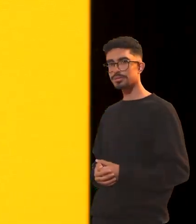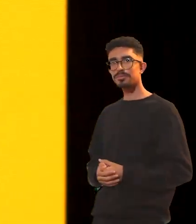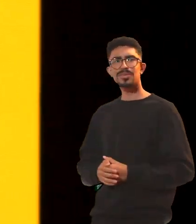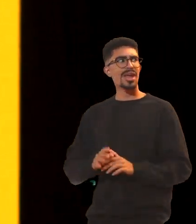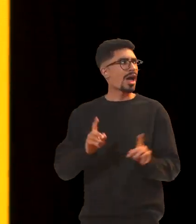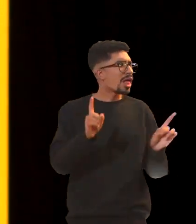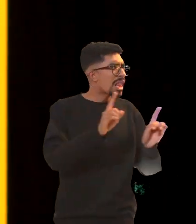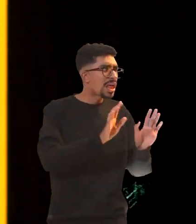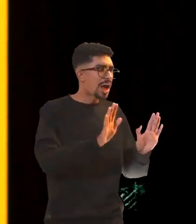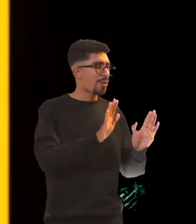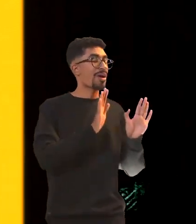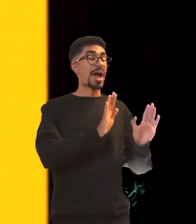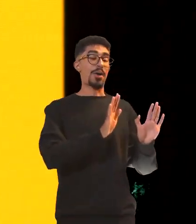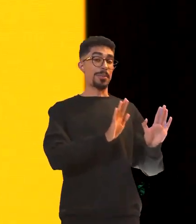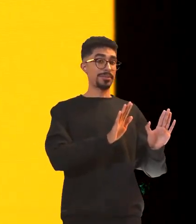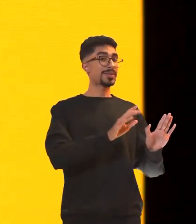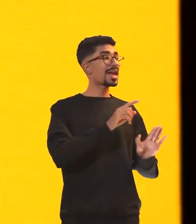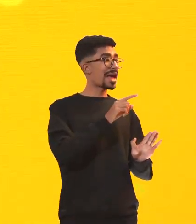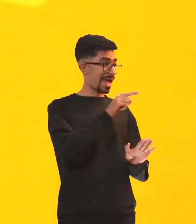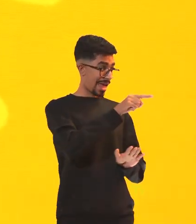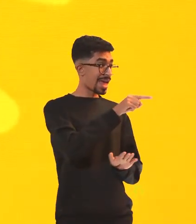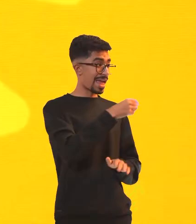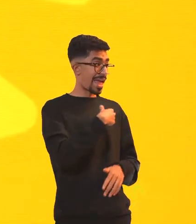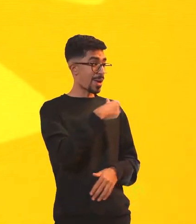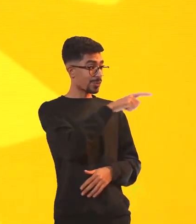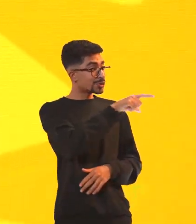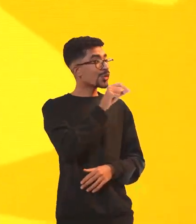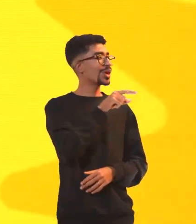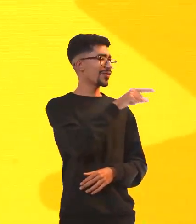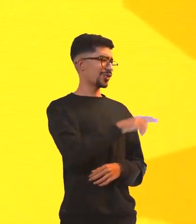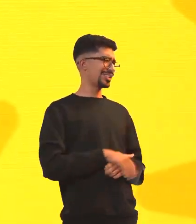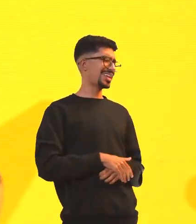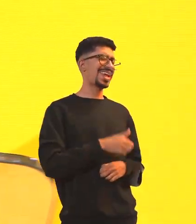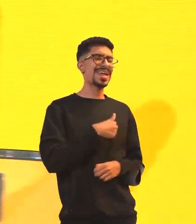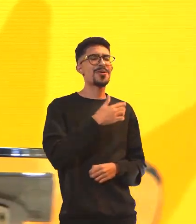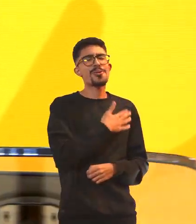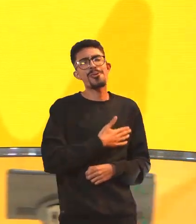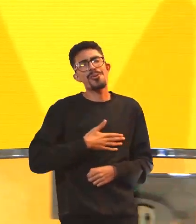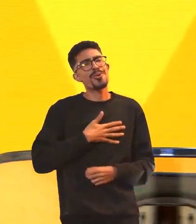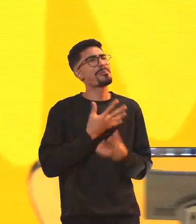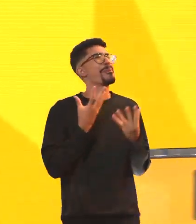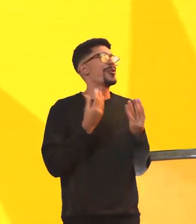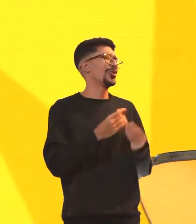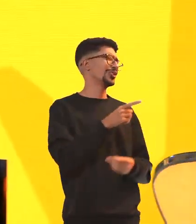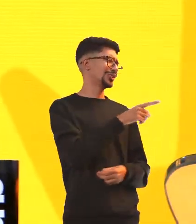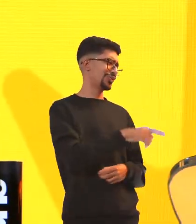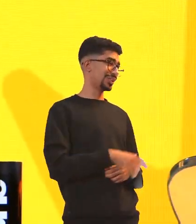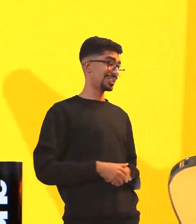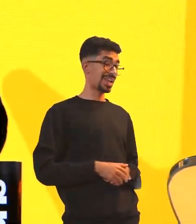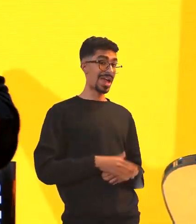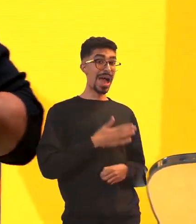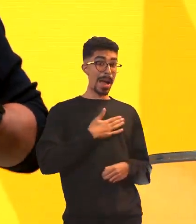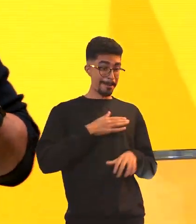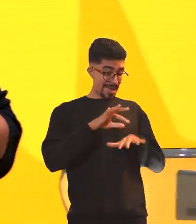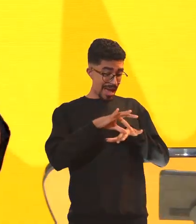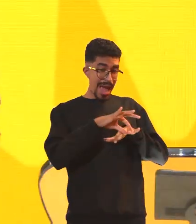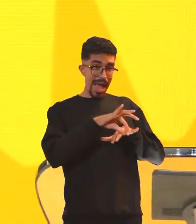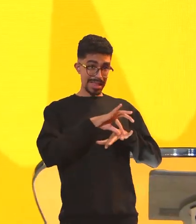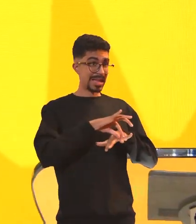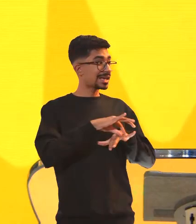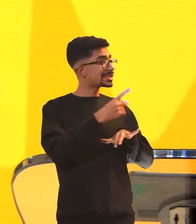fica tranquilo, você é meu preferido. Eu passo mais tempo com você, olha, a aliança tem o seu nome, mas é que